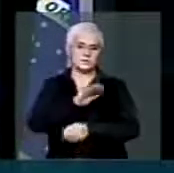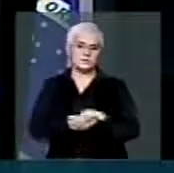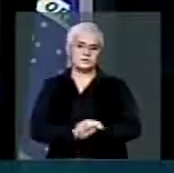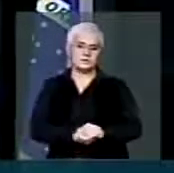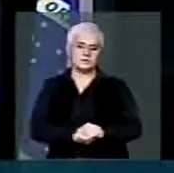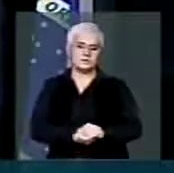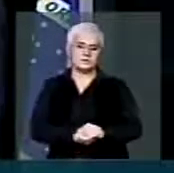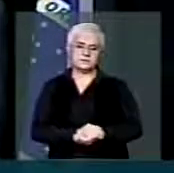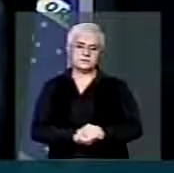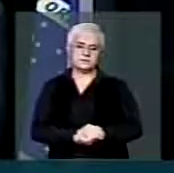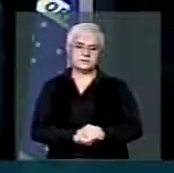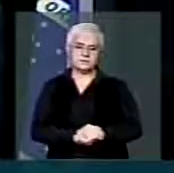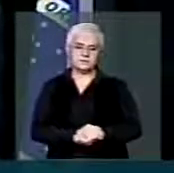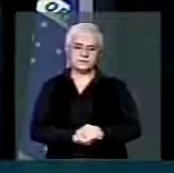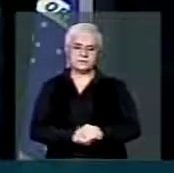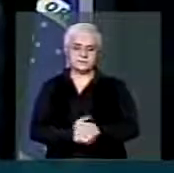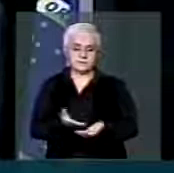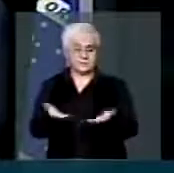Verdadeiramente,